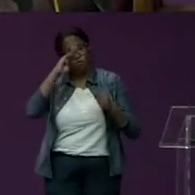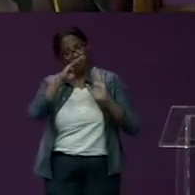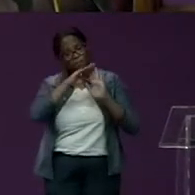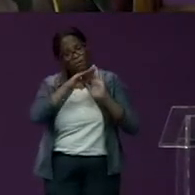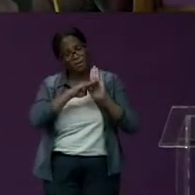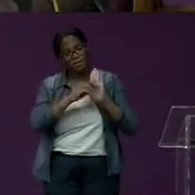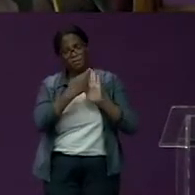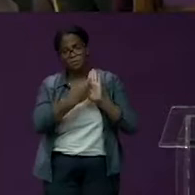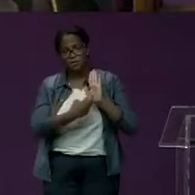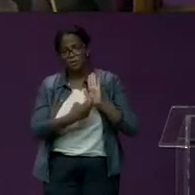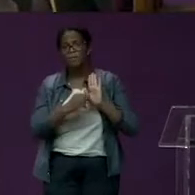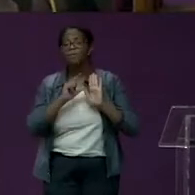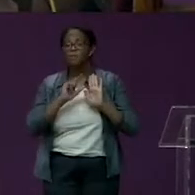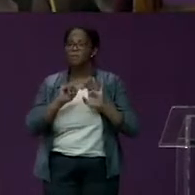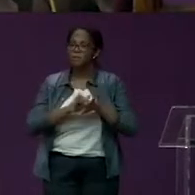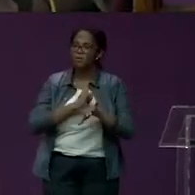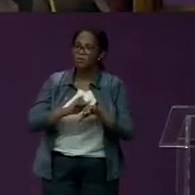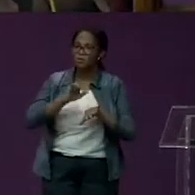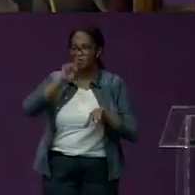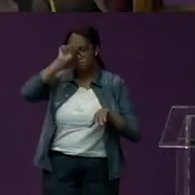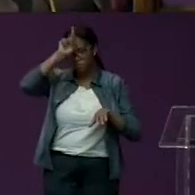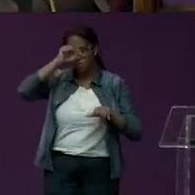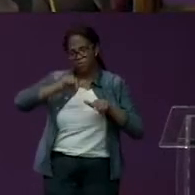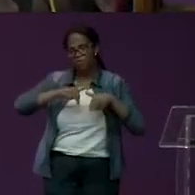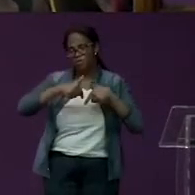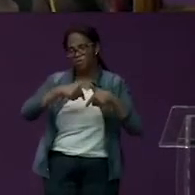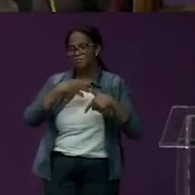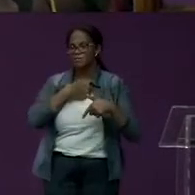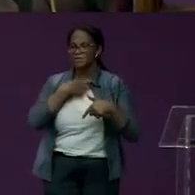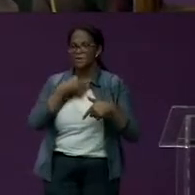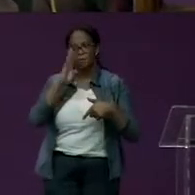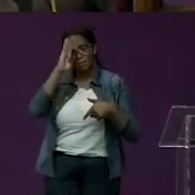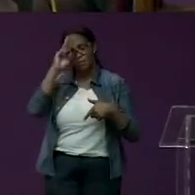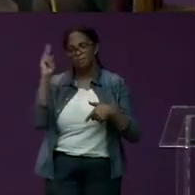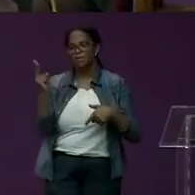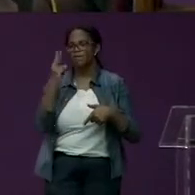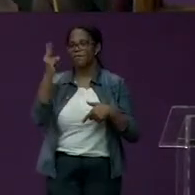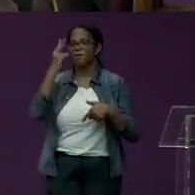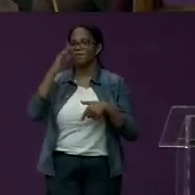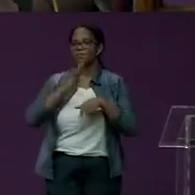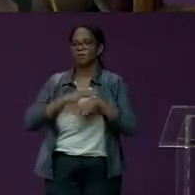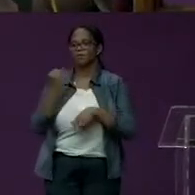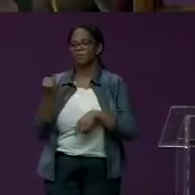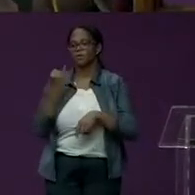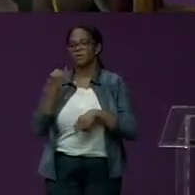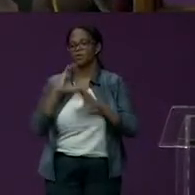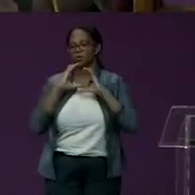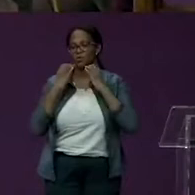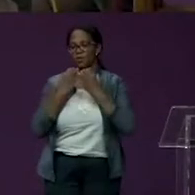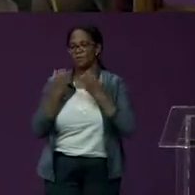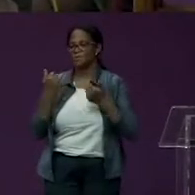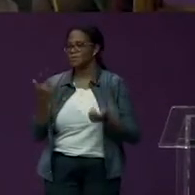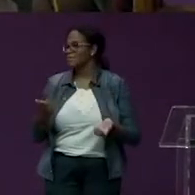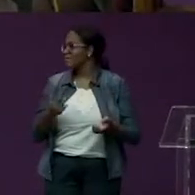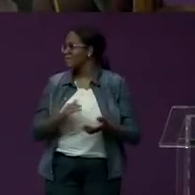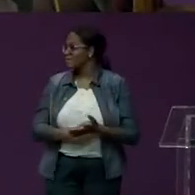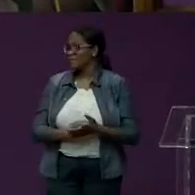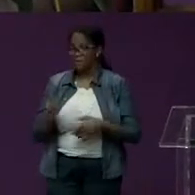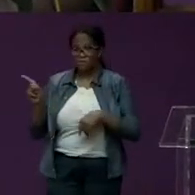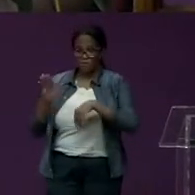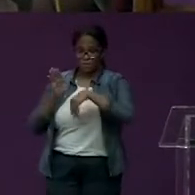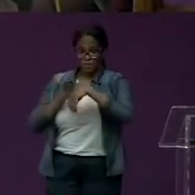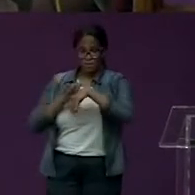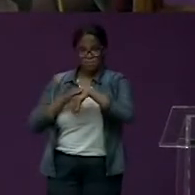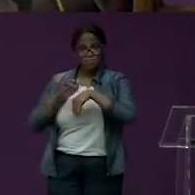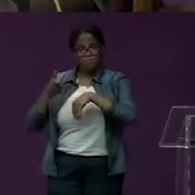também inovando com ações. Eu acho que, para mim, esse é o balanço assim, que eu vi de mais importante no congresso. Bom, você mesmo estava